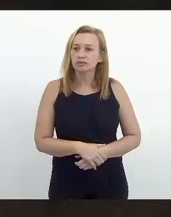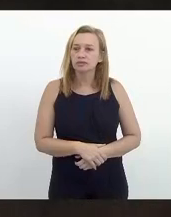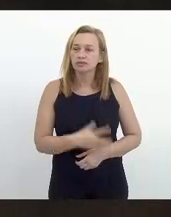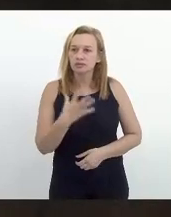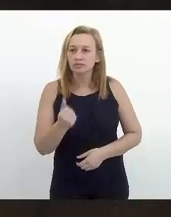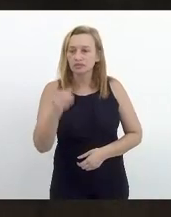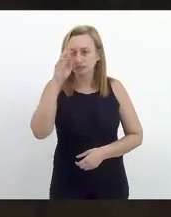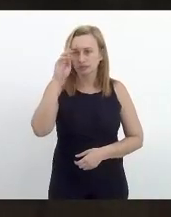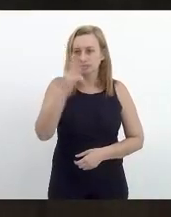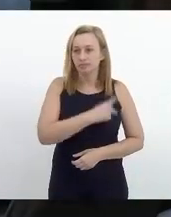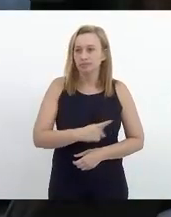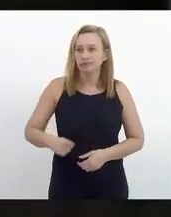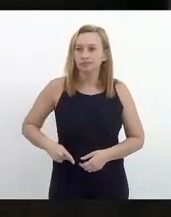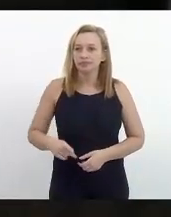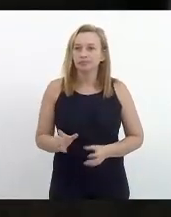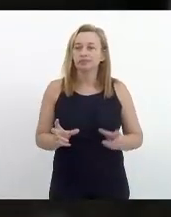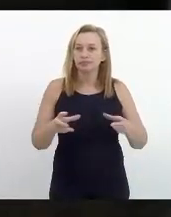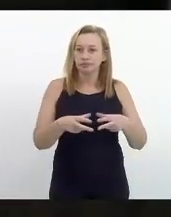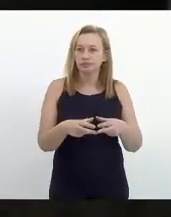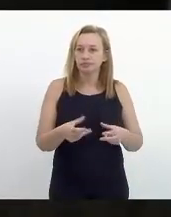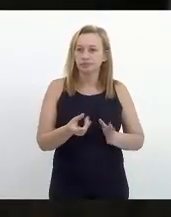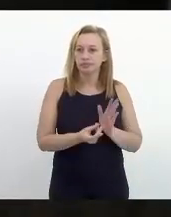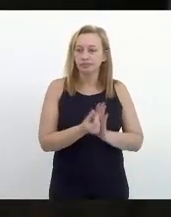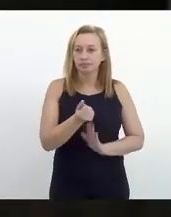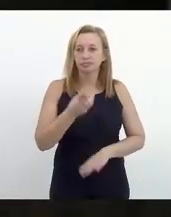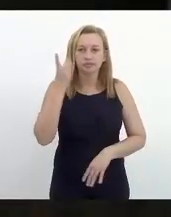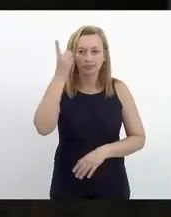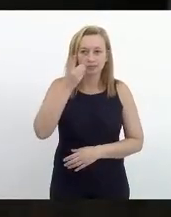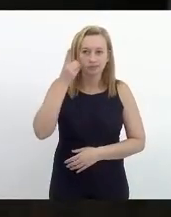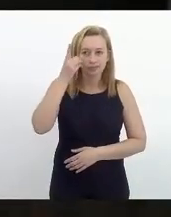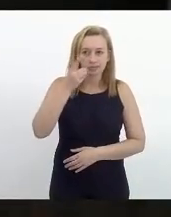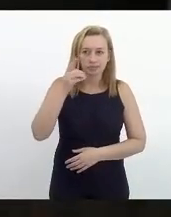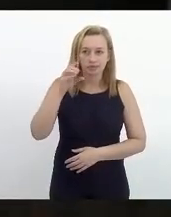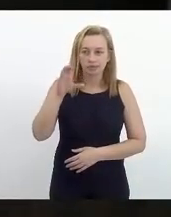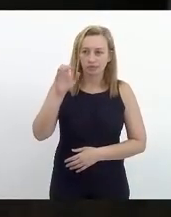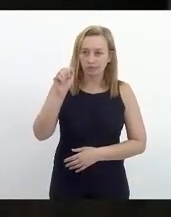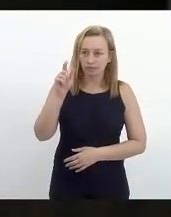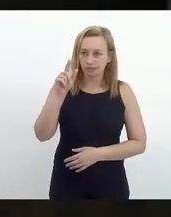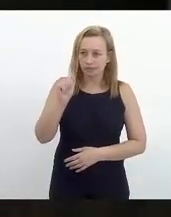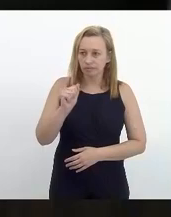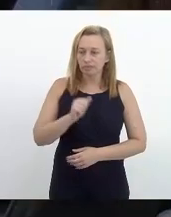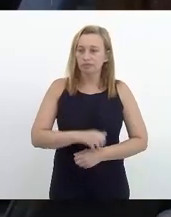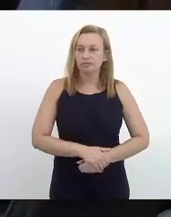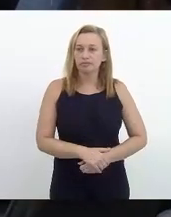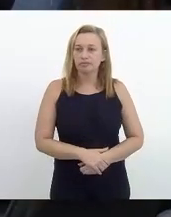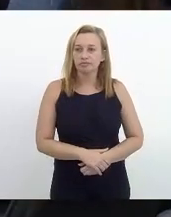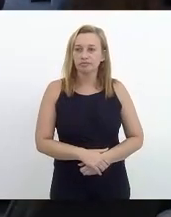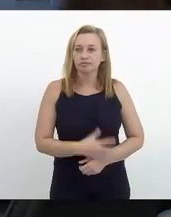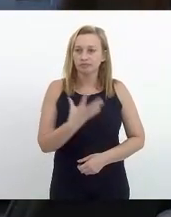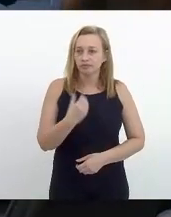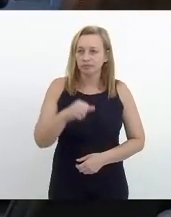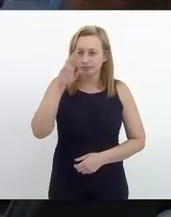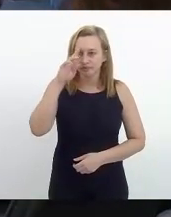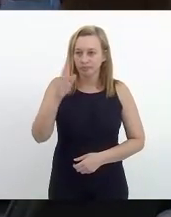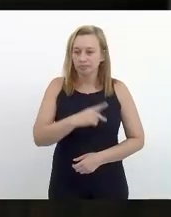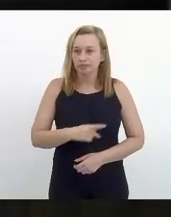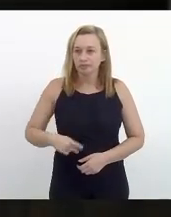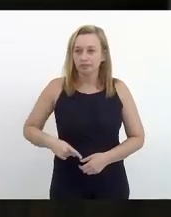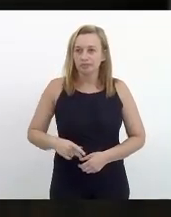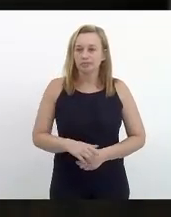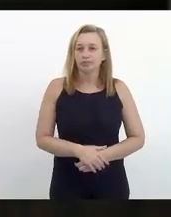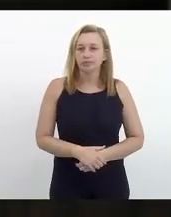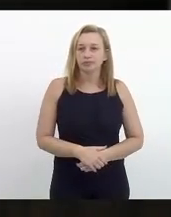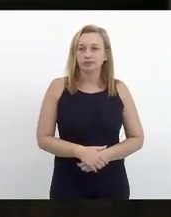Favorável, presidente. Pela Comissão de Orçamento, deputado Márcio Canella. Favorável, senhor presidente. Os